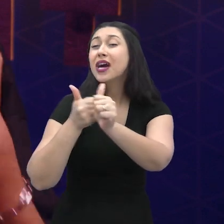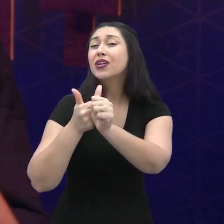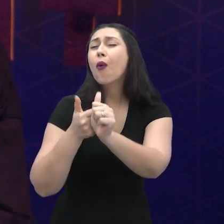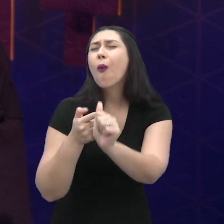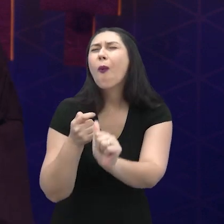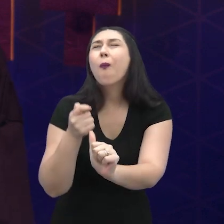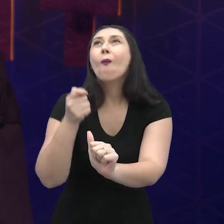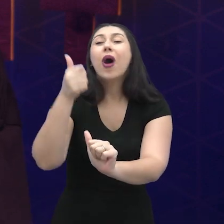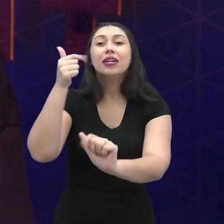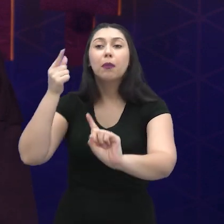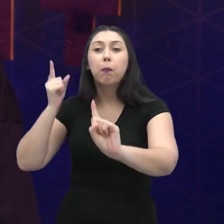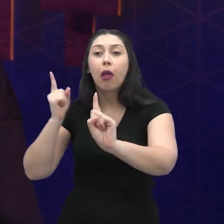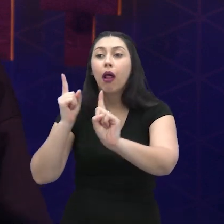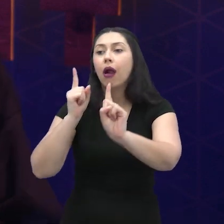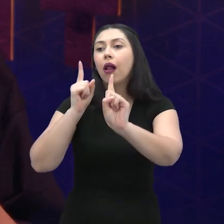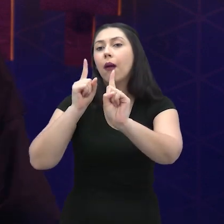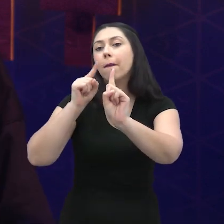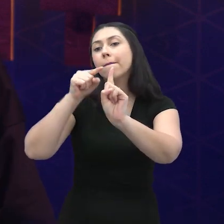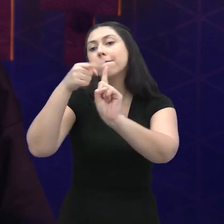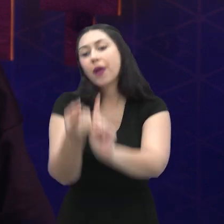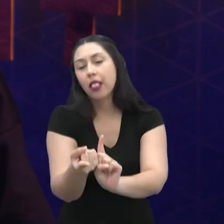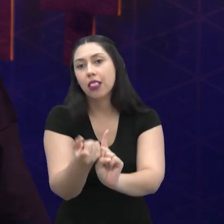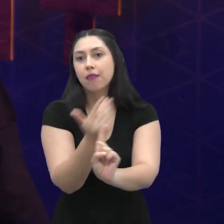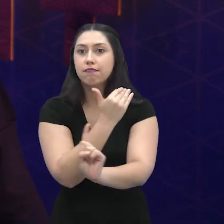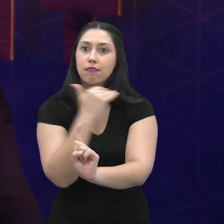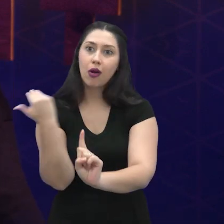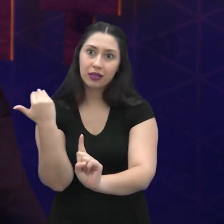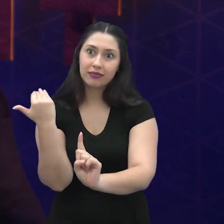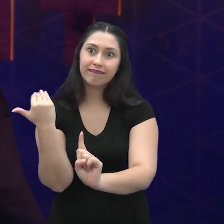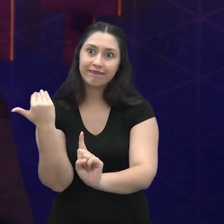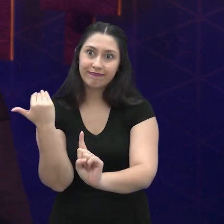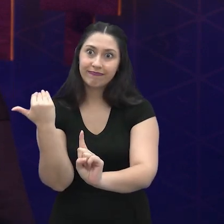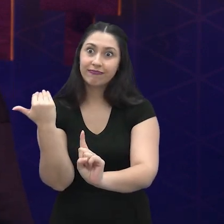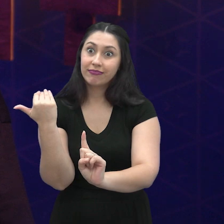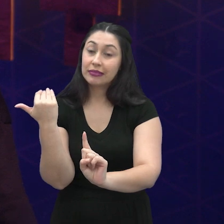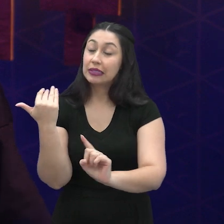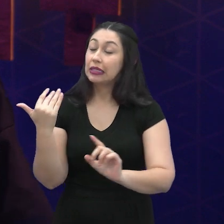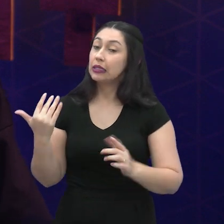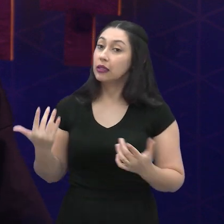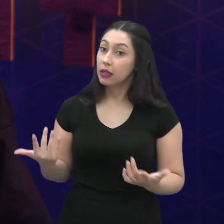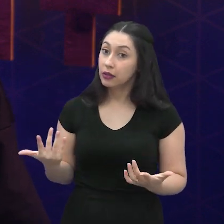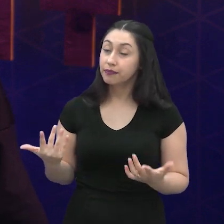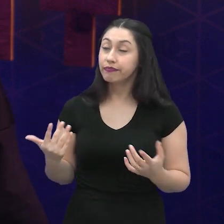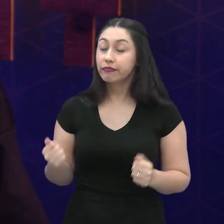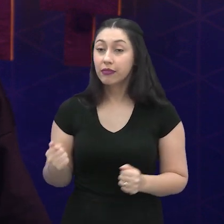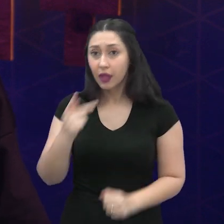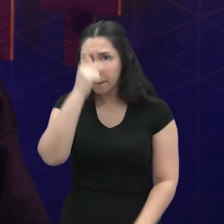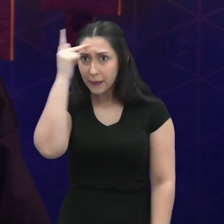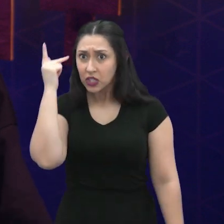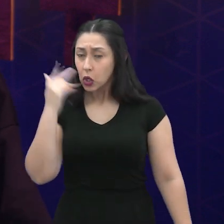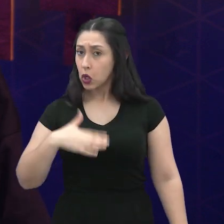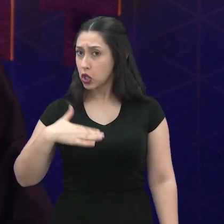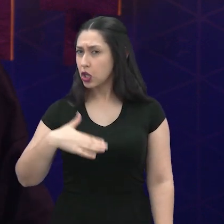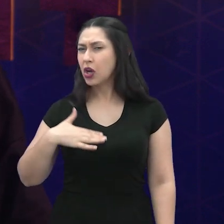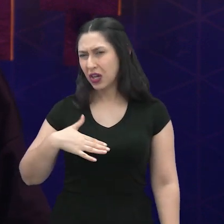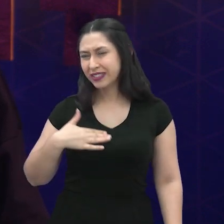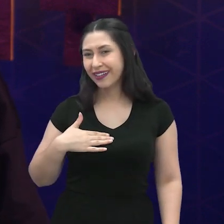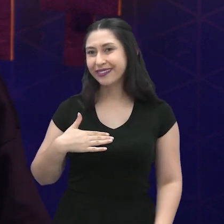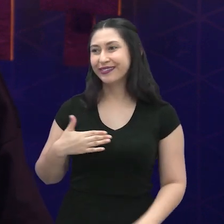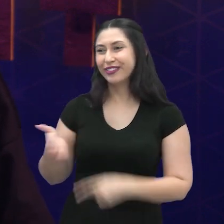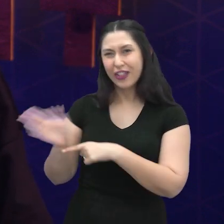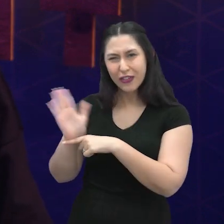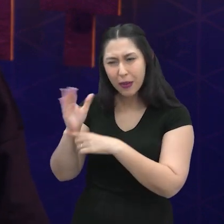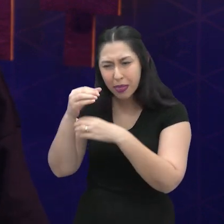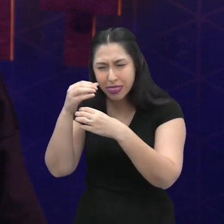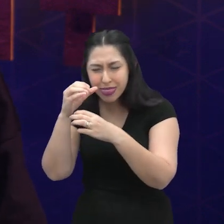se encontrarem para encostar o braço, o tempo de vida dela acaba. E acho que para quem gosta de